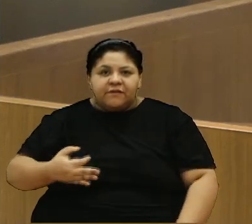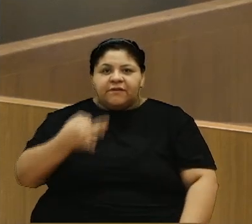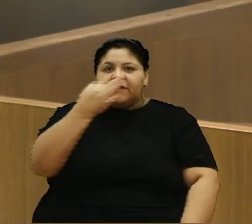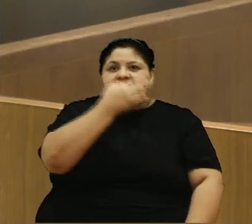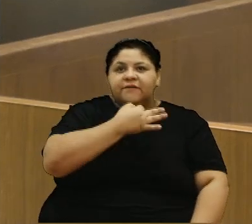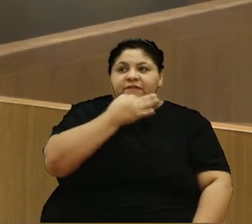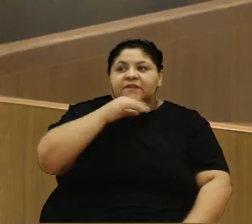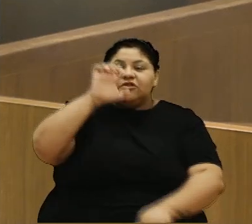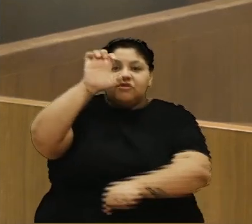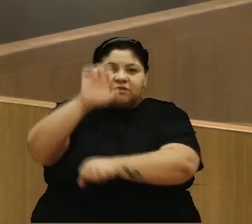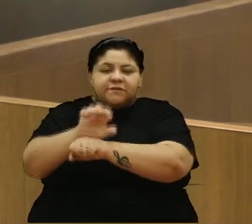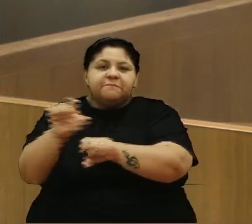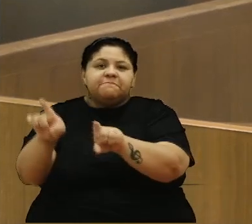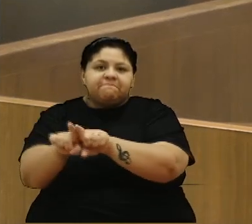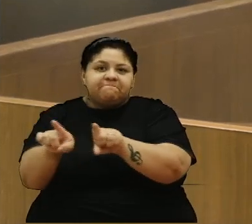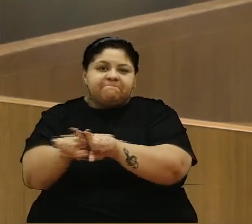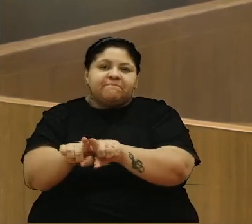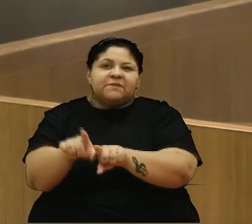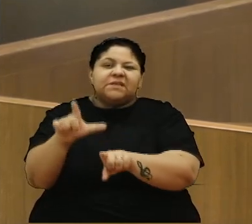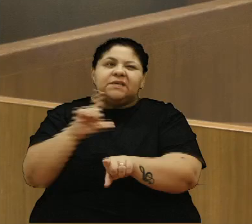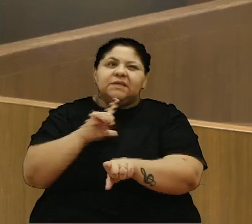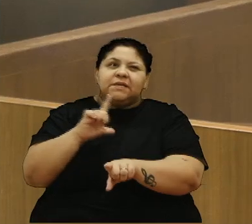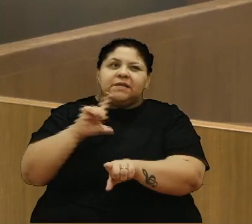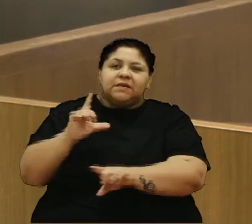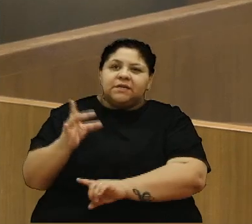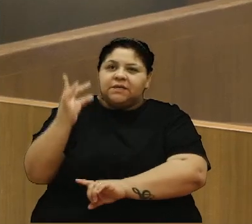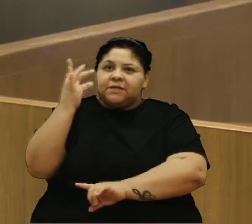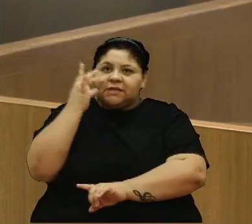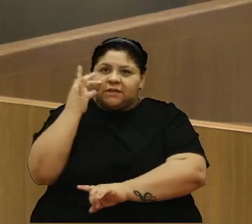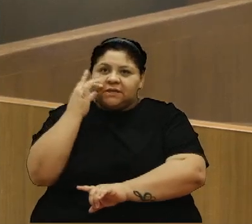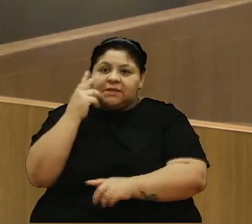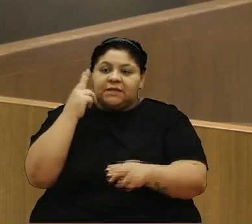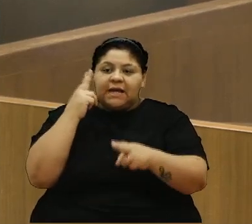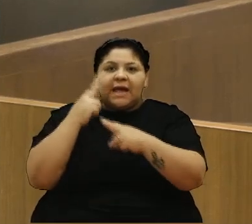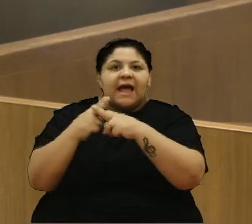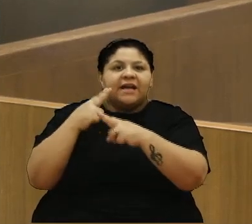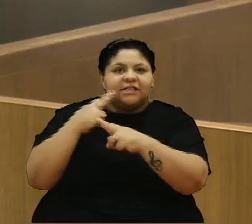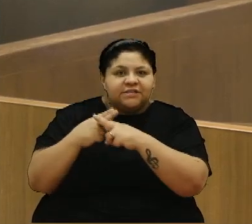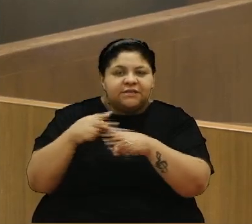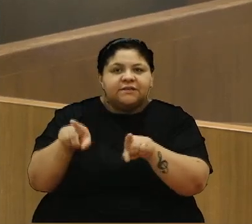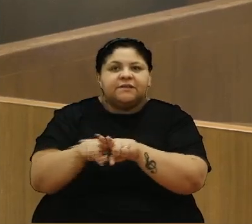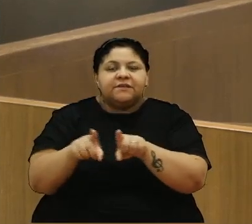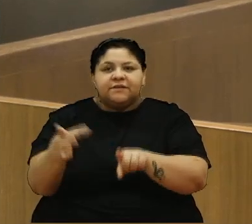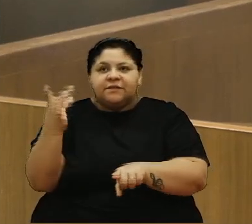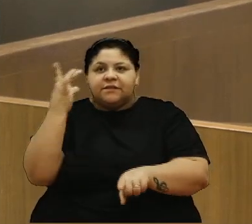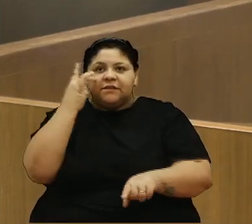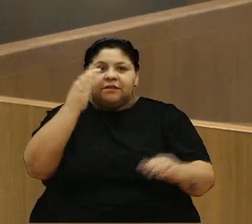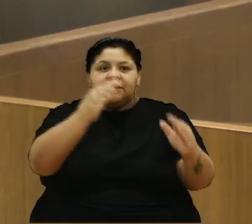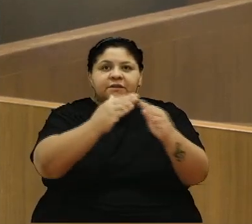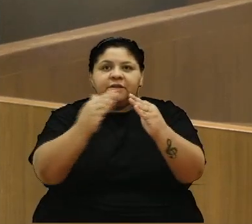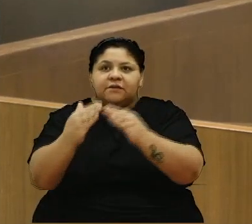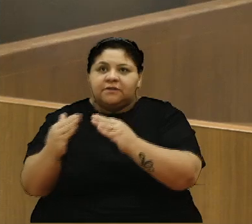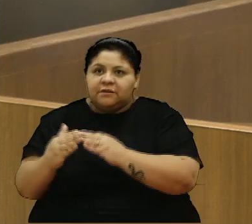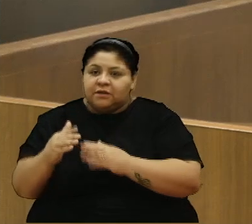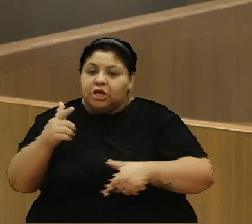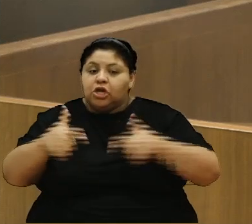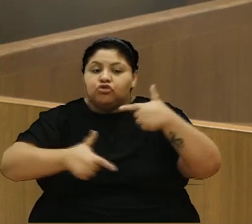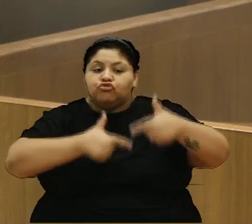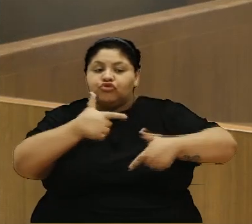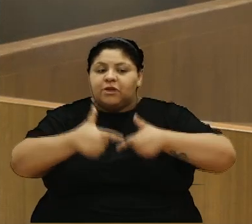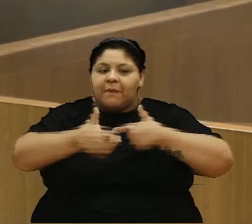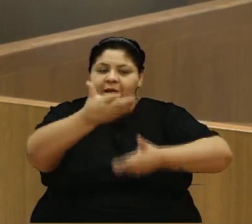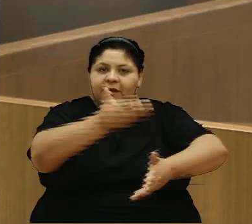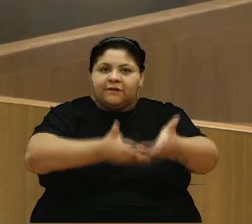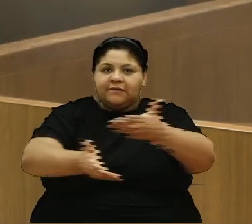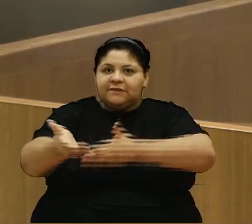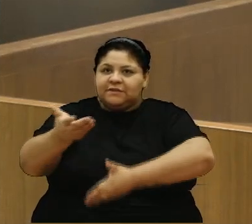do Estado. Nós também tínhamos a presença da Caixa, tivemos a presença dos moradores, dos serviços que atendem